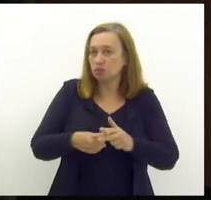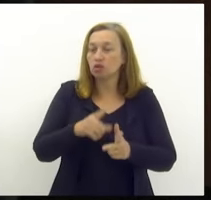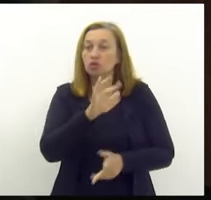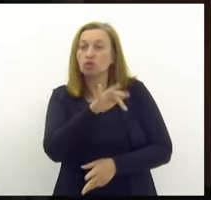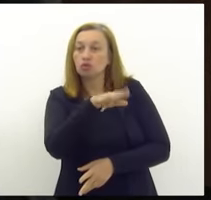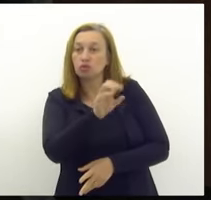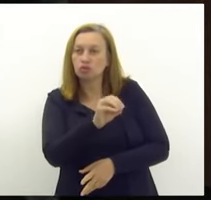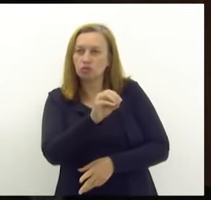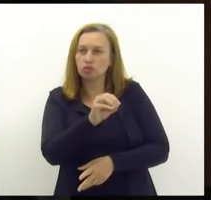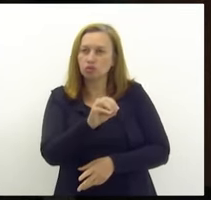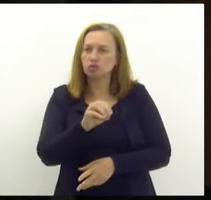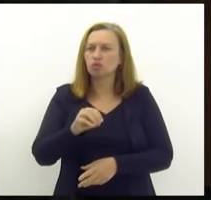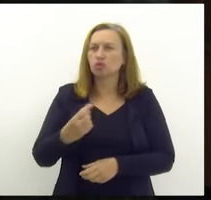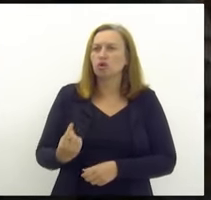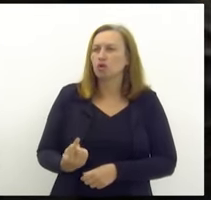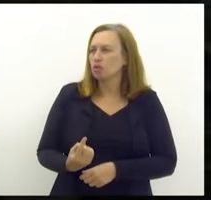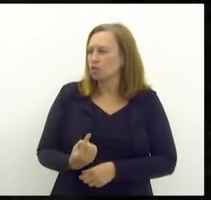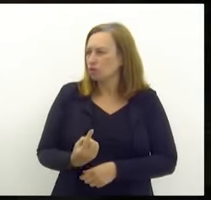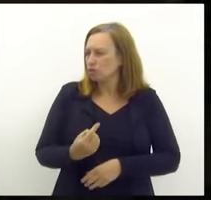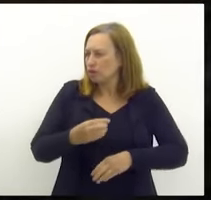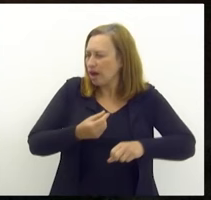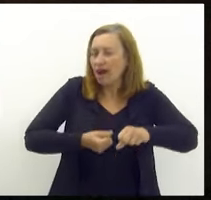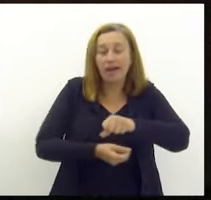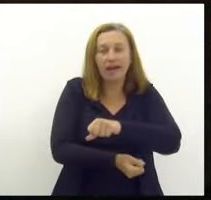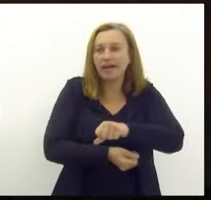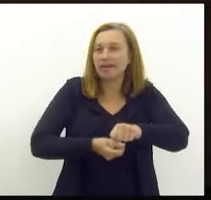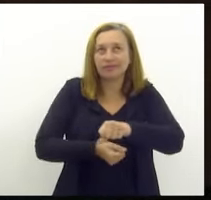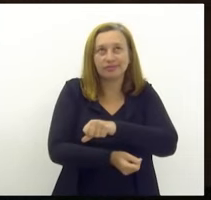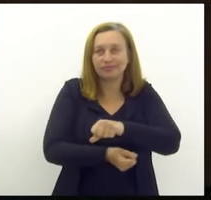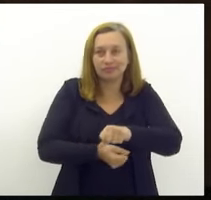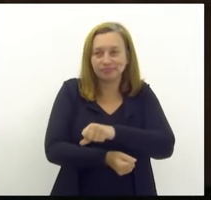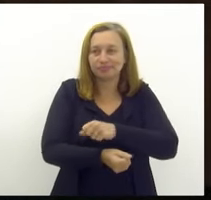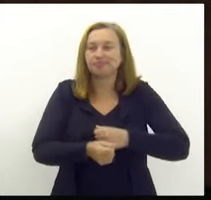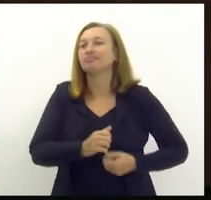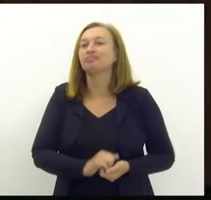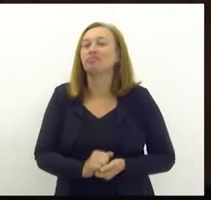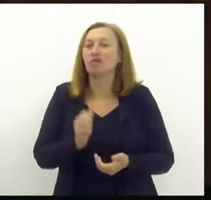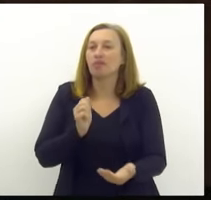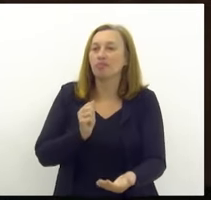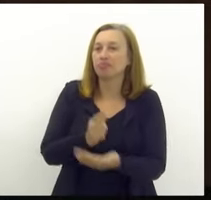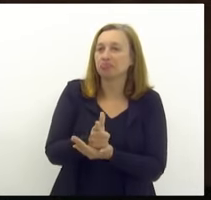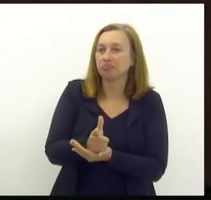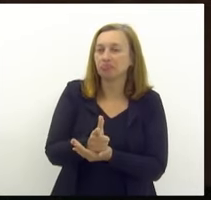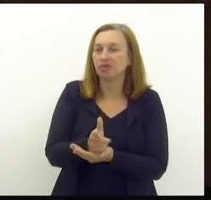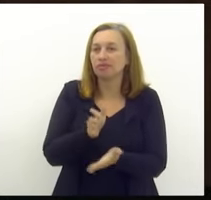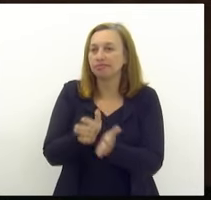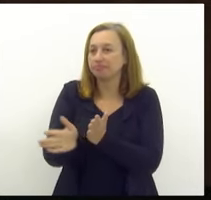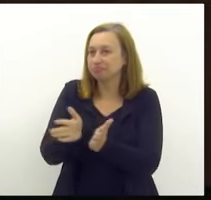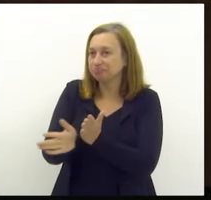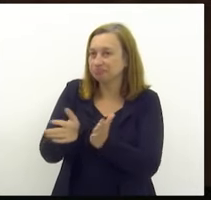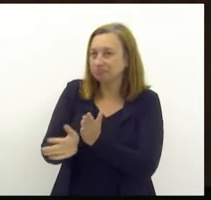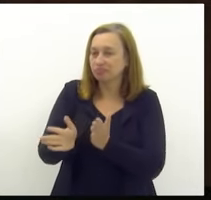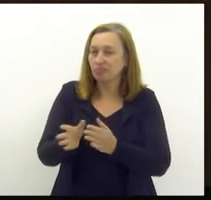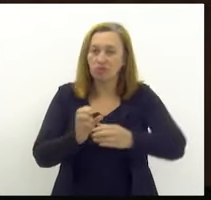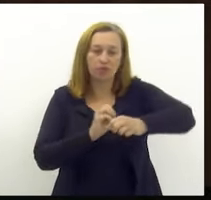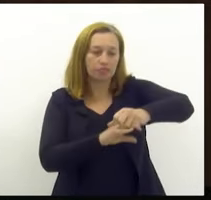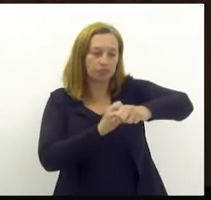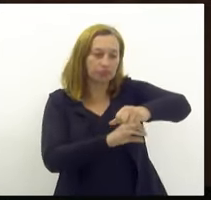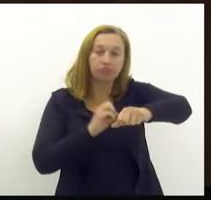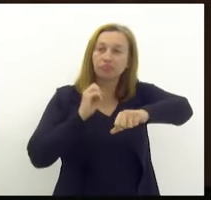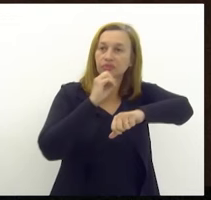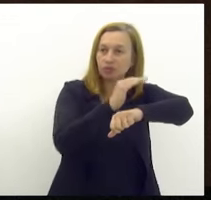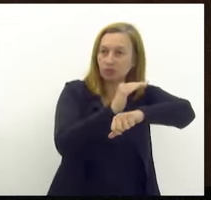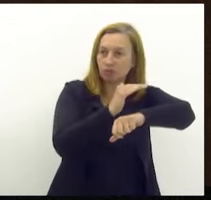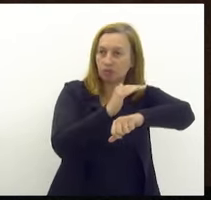de Previdência Social também compreendendo que permite essa destinação desses pagamentos por uma despesa corrente que o fundo soberano não é um